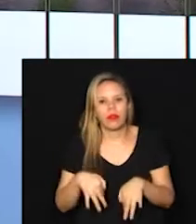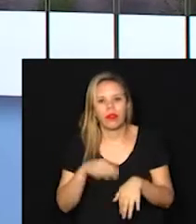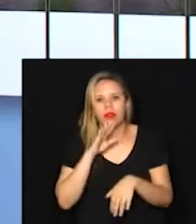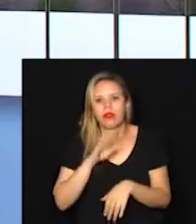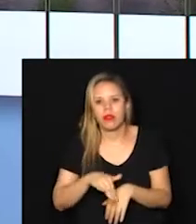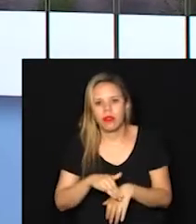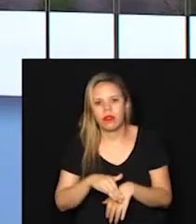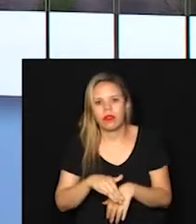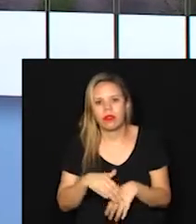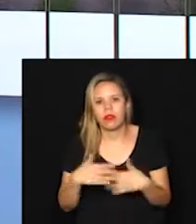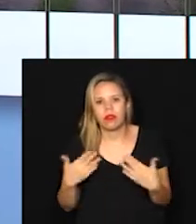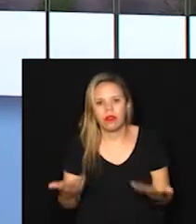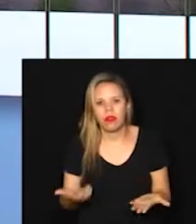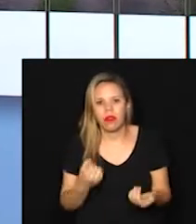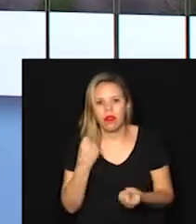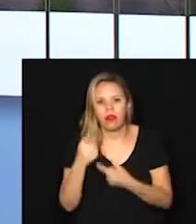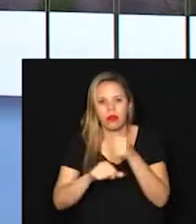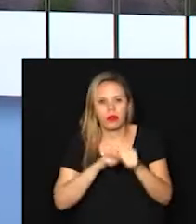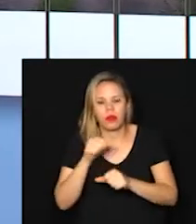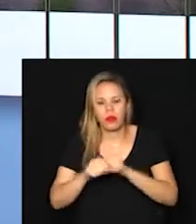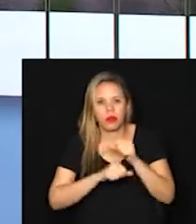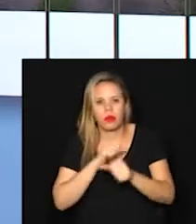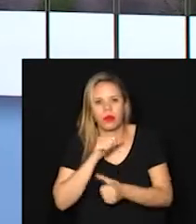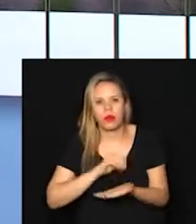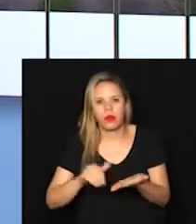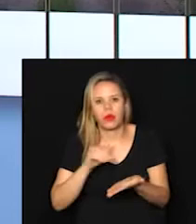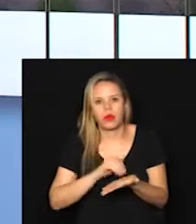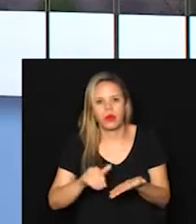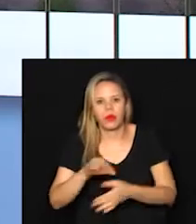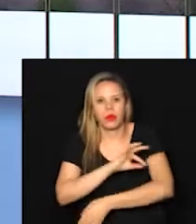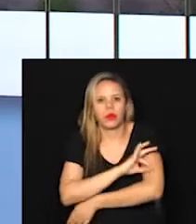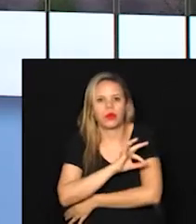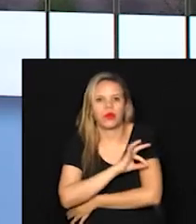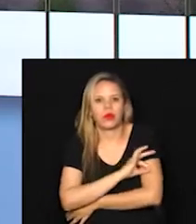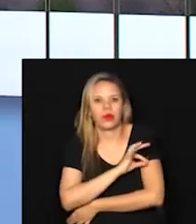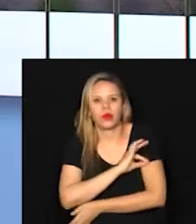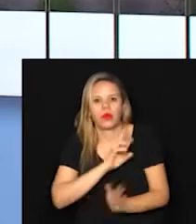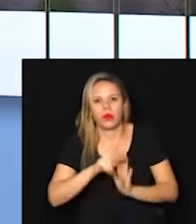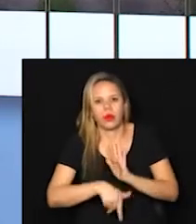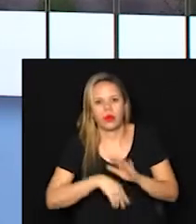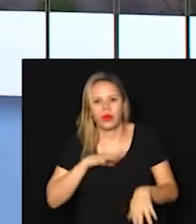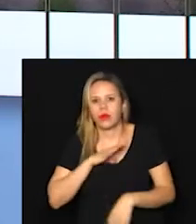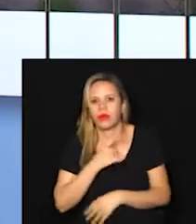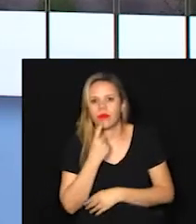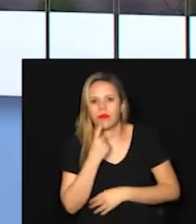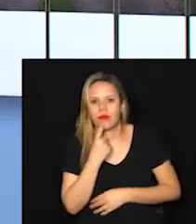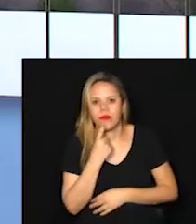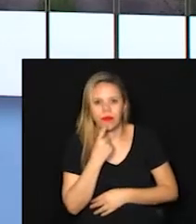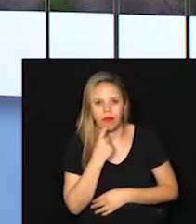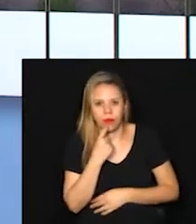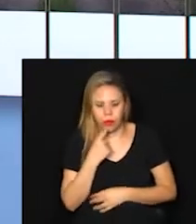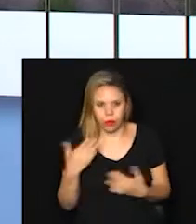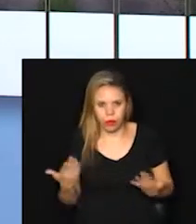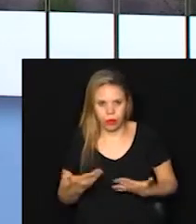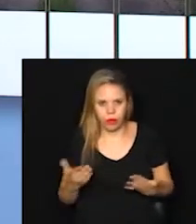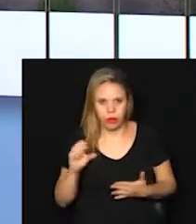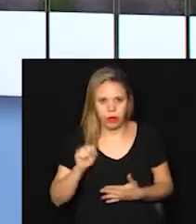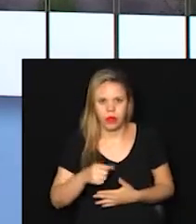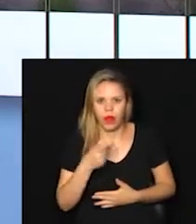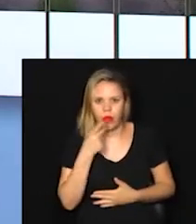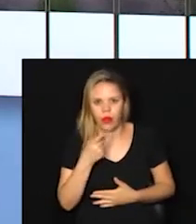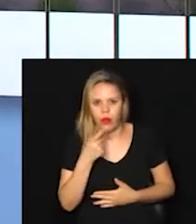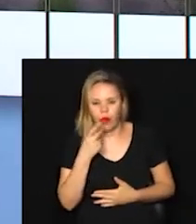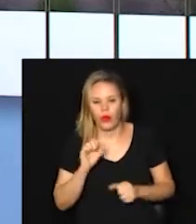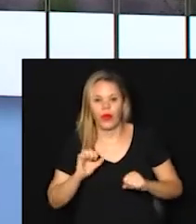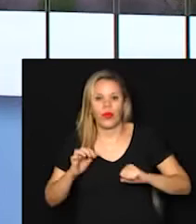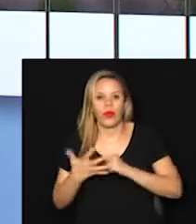tarde. Portanto, algumas mudanças nas secretarias aqui da cidade de Campinas. Agora sim, nós vamos falar dos casos